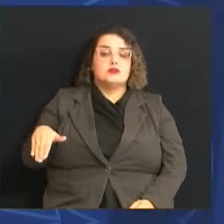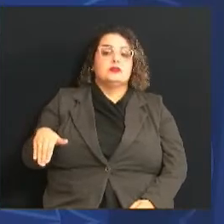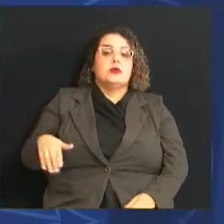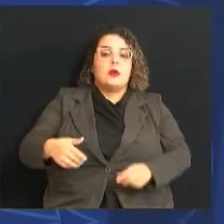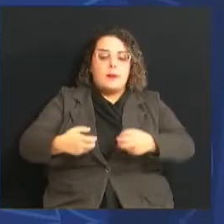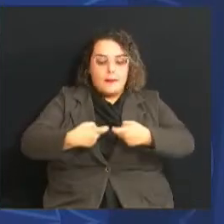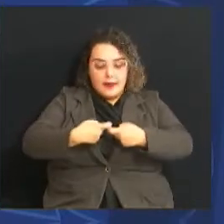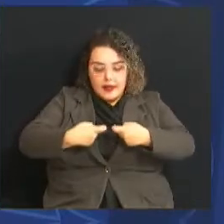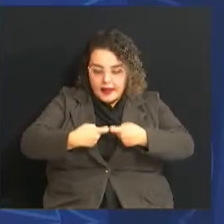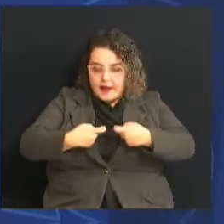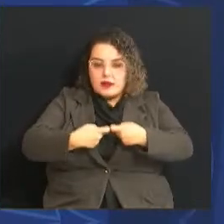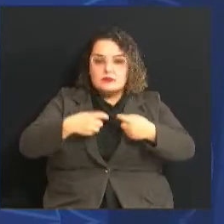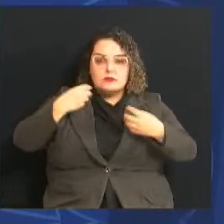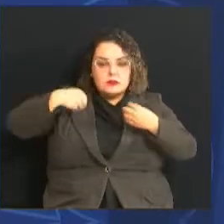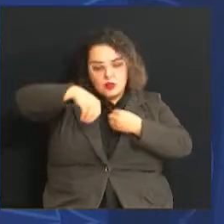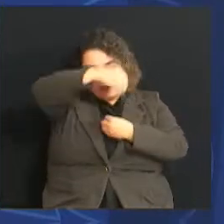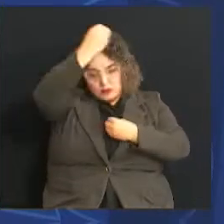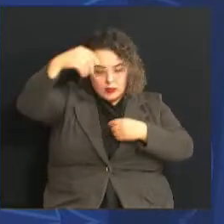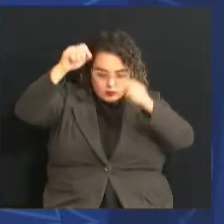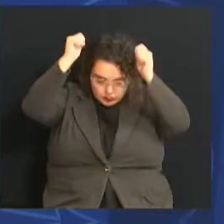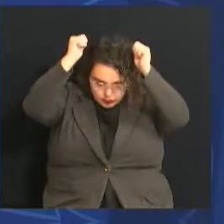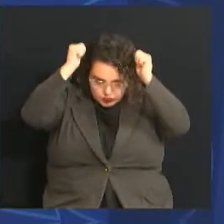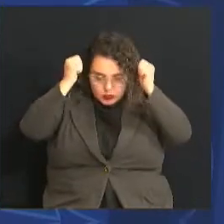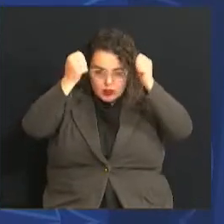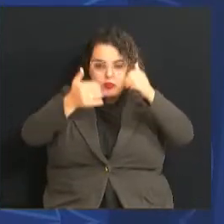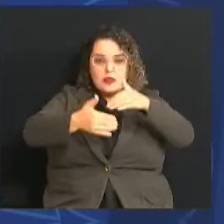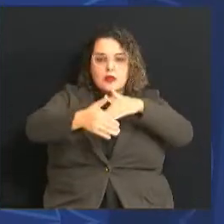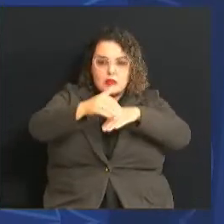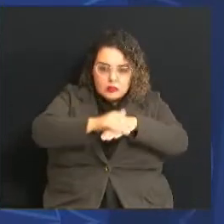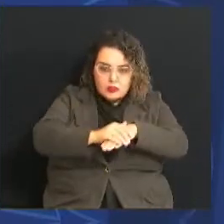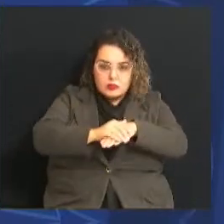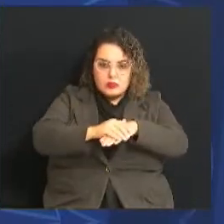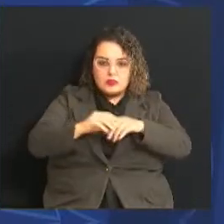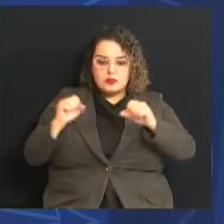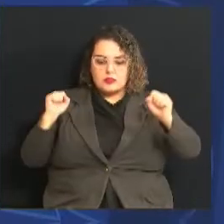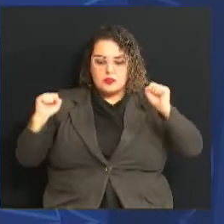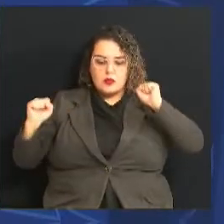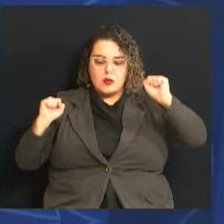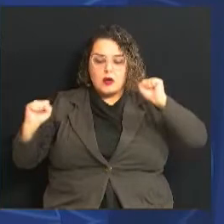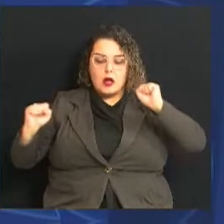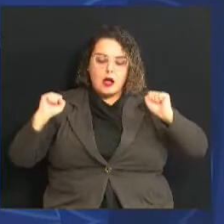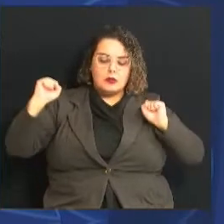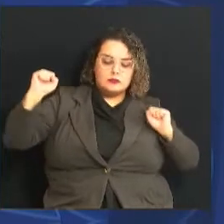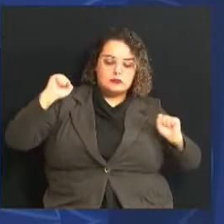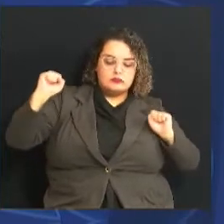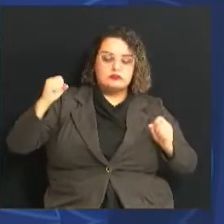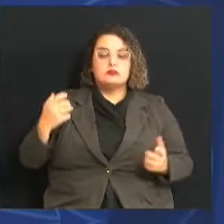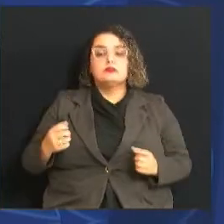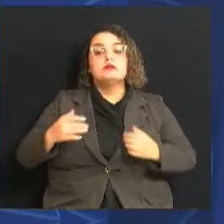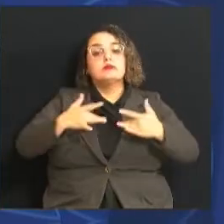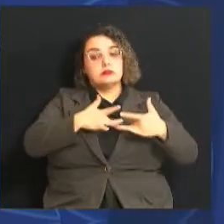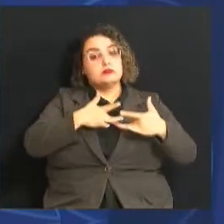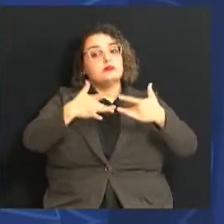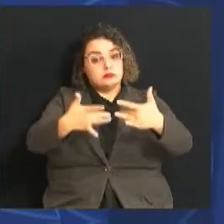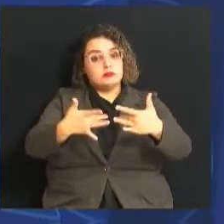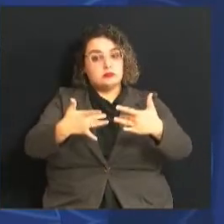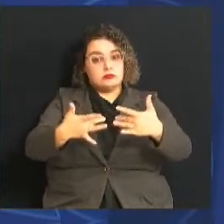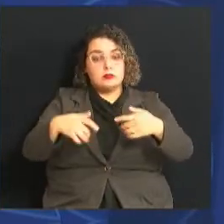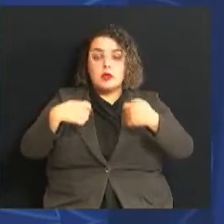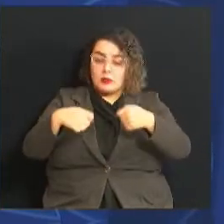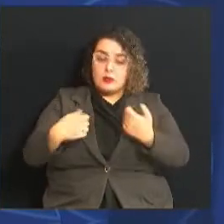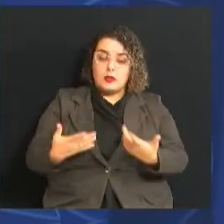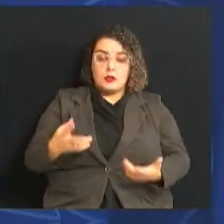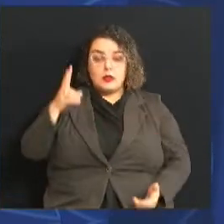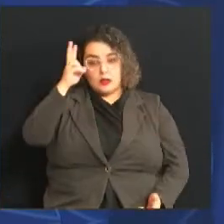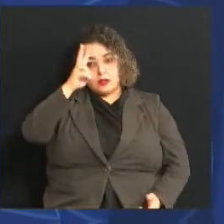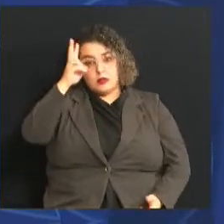meias, gorros, sapatos, toalhas, faça essa doação para quem necessita. Lembrando,